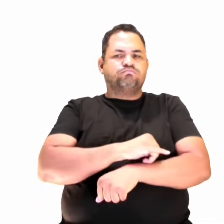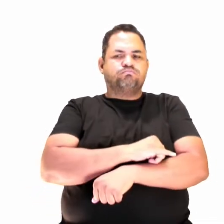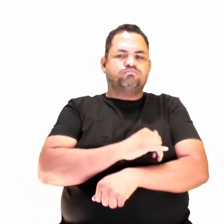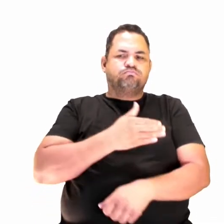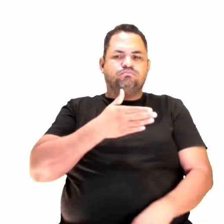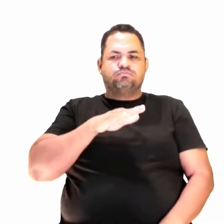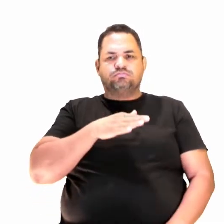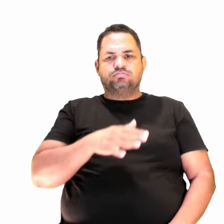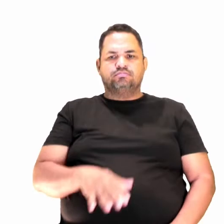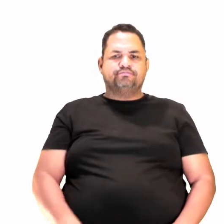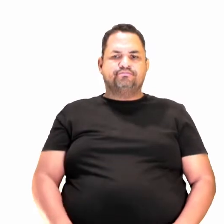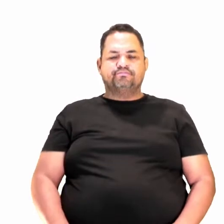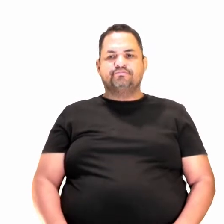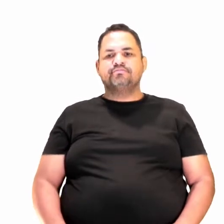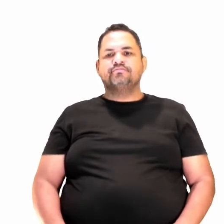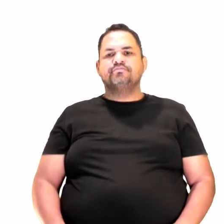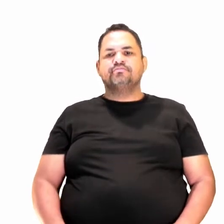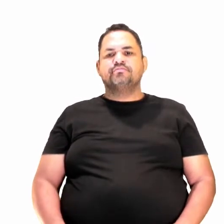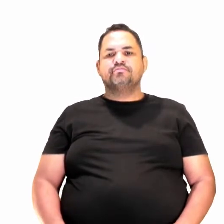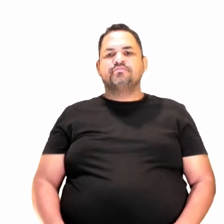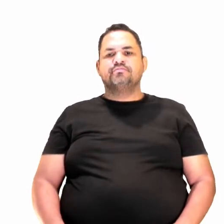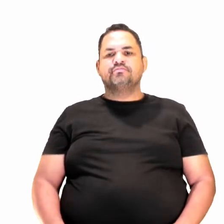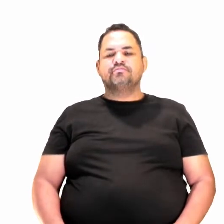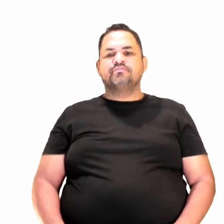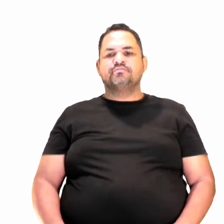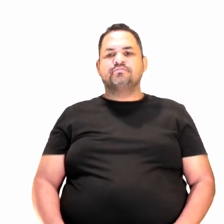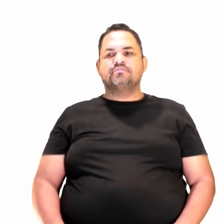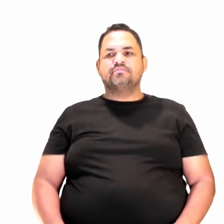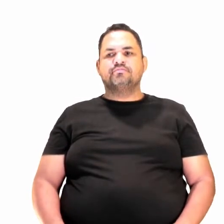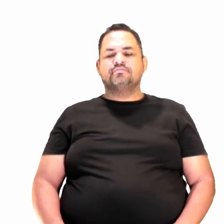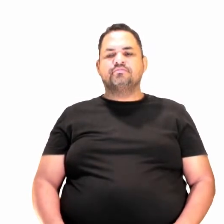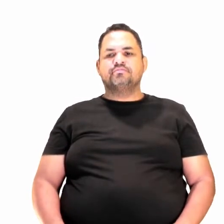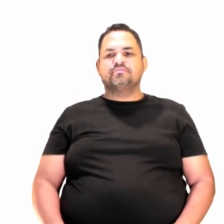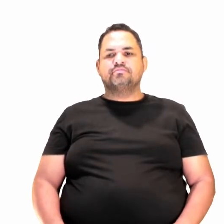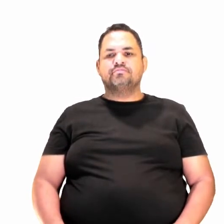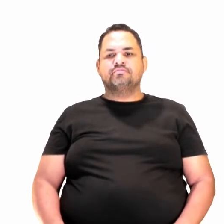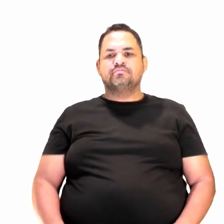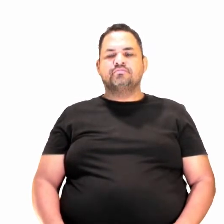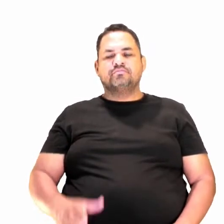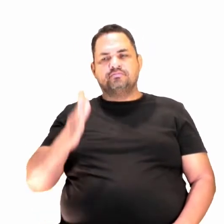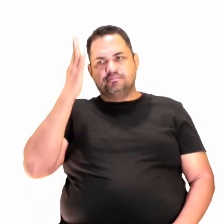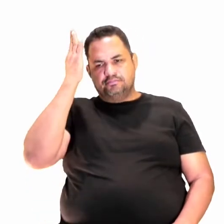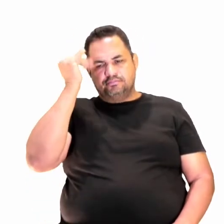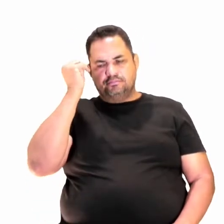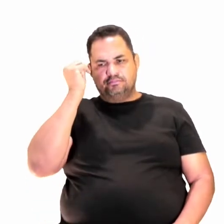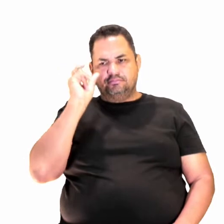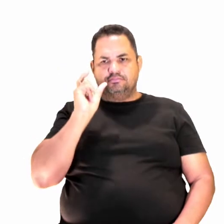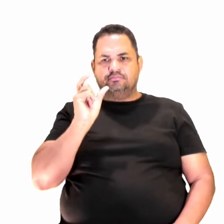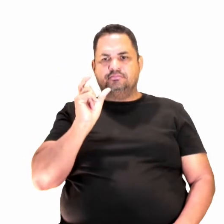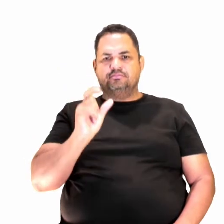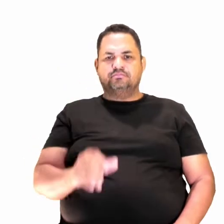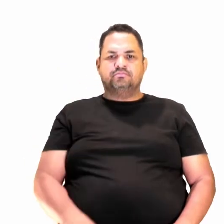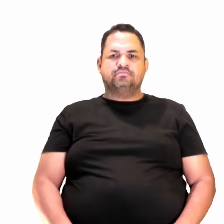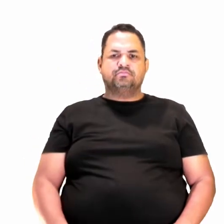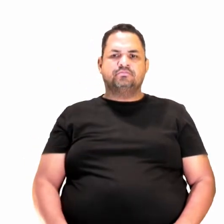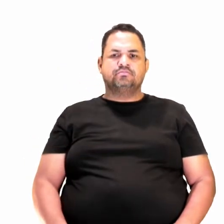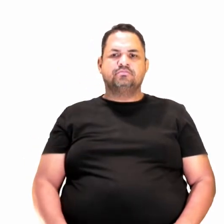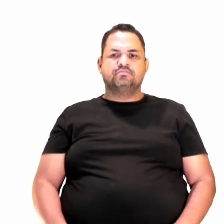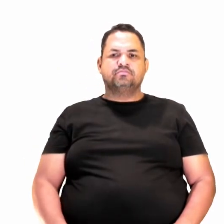sobre você, aluno, você, estudante que está me ouvindo. Você tem uma aparência física da qual eu não